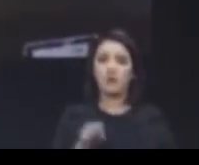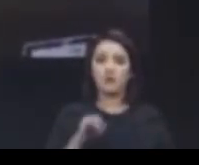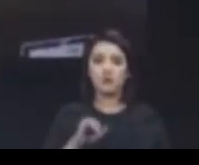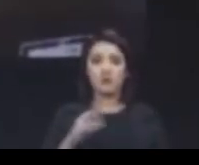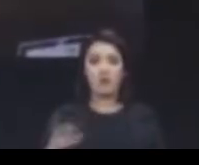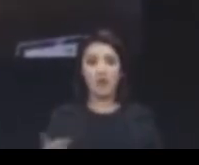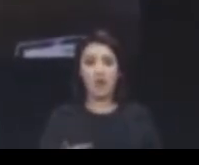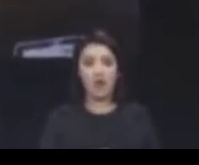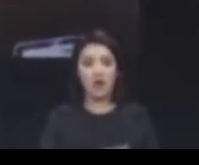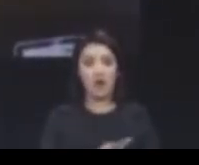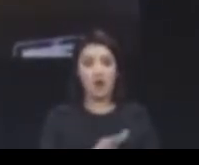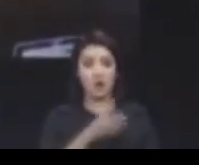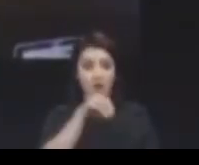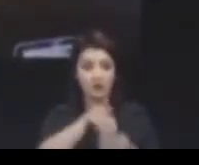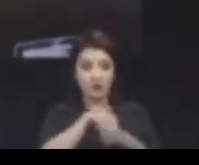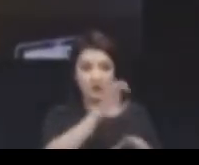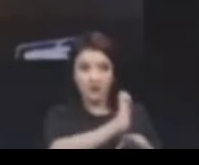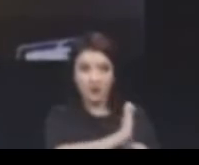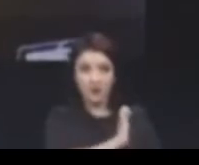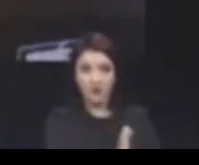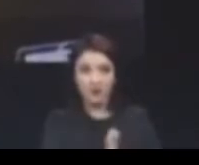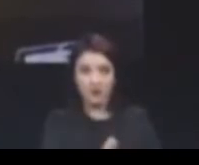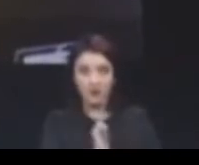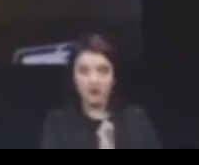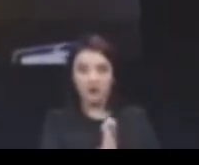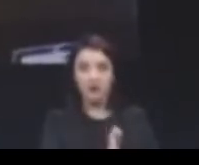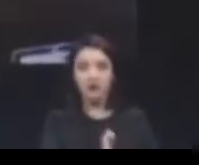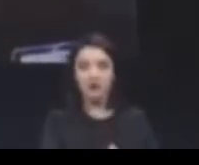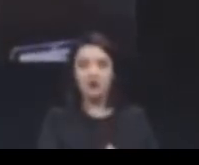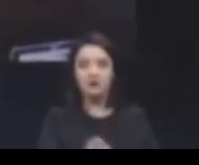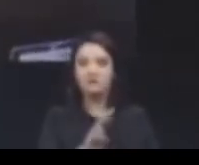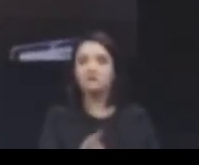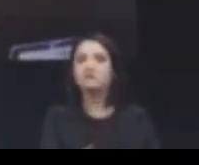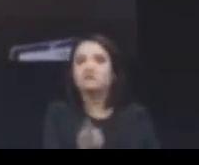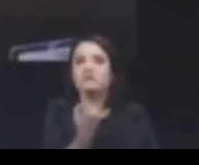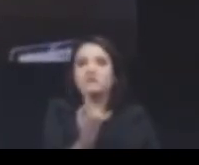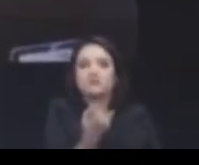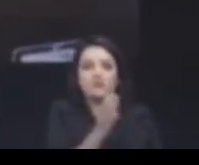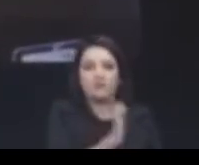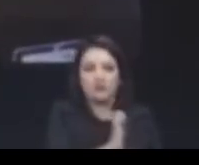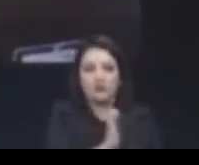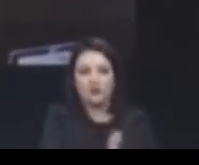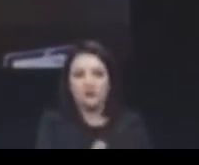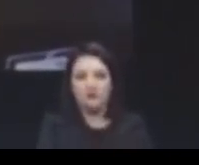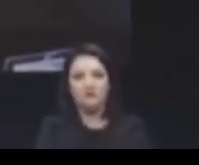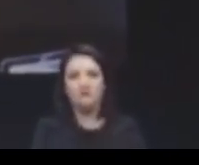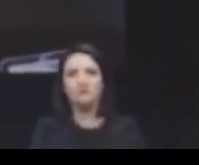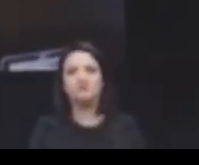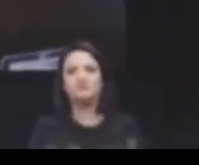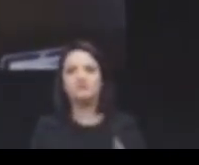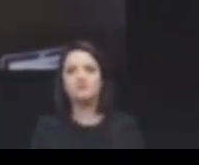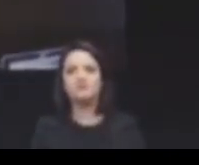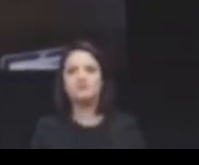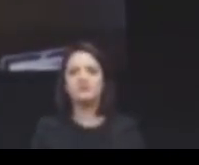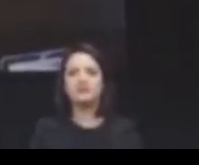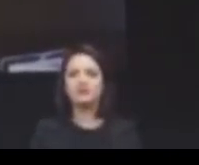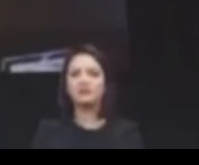plano dos estados, ou de um estado que adotasse uma política